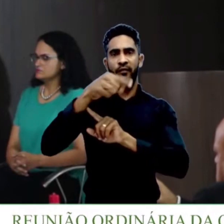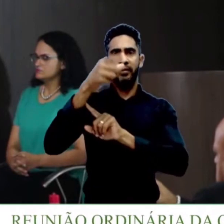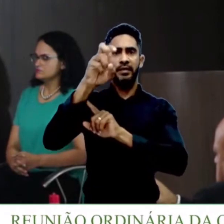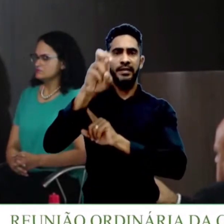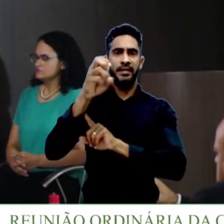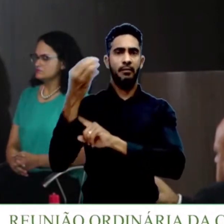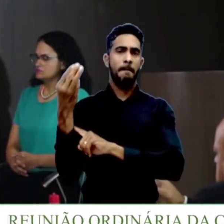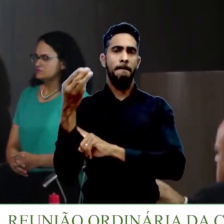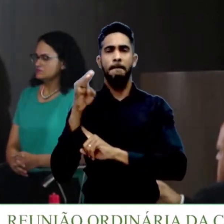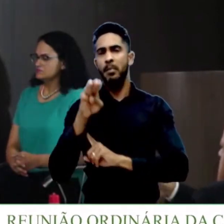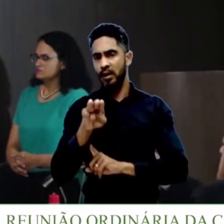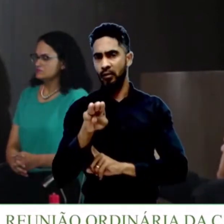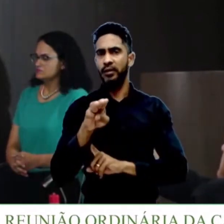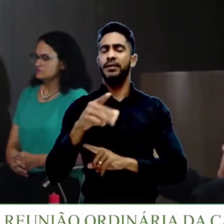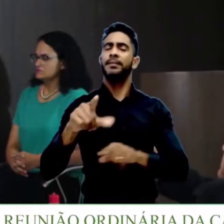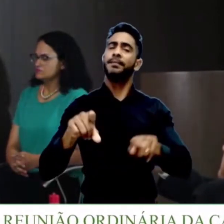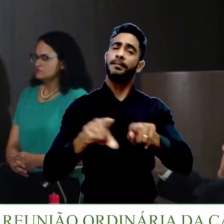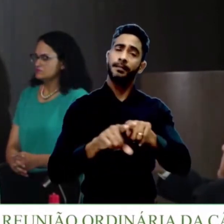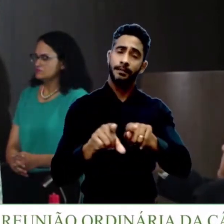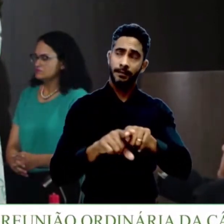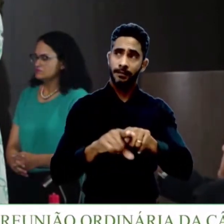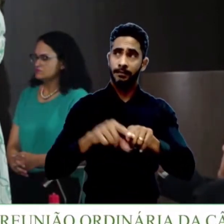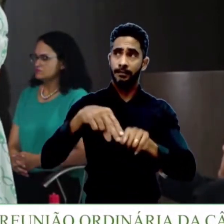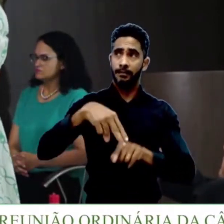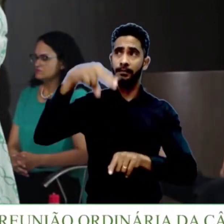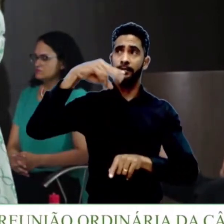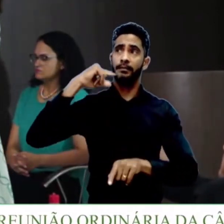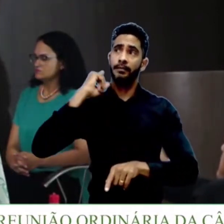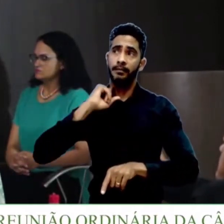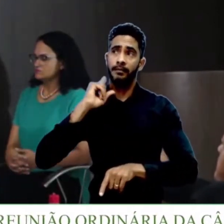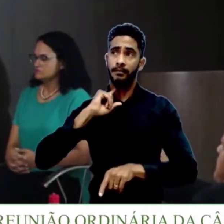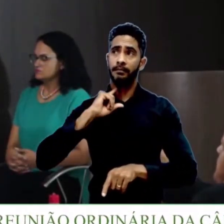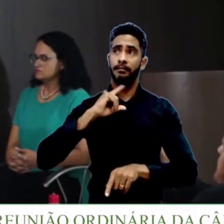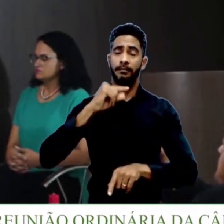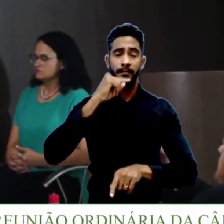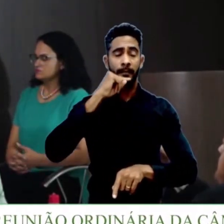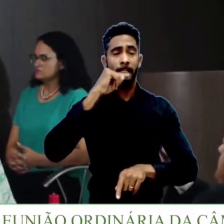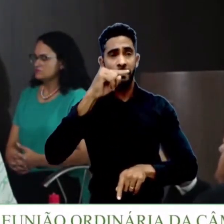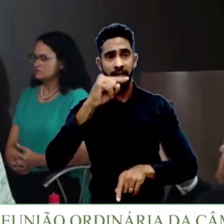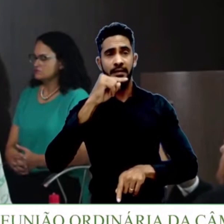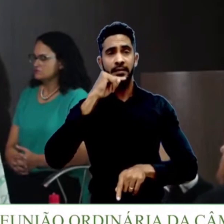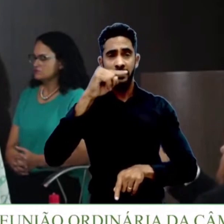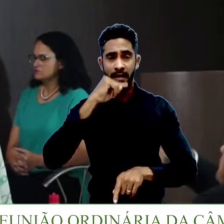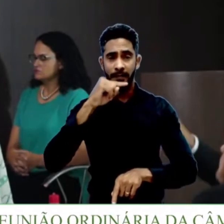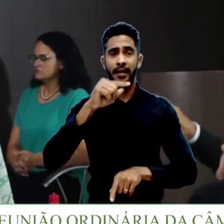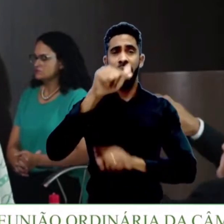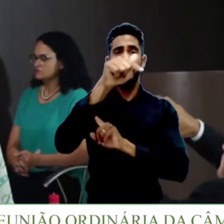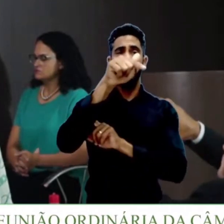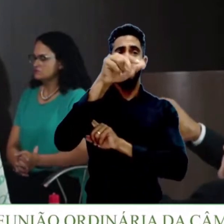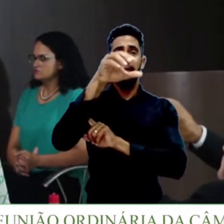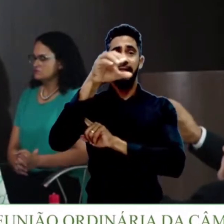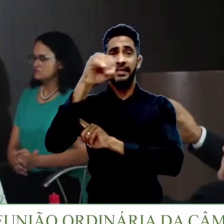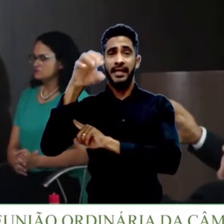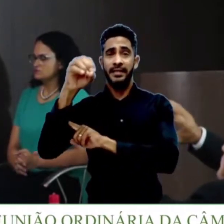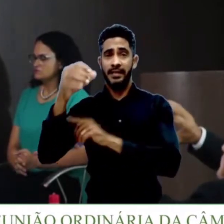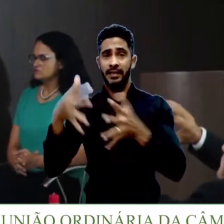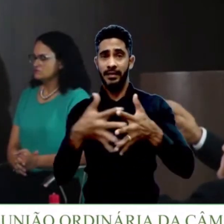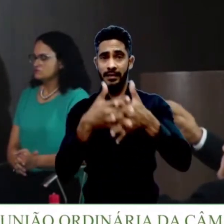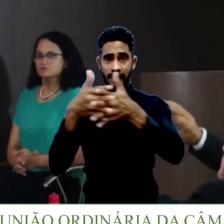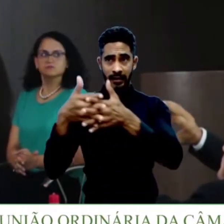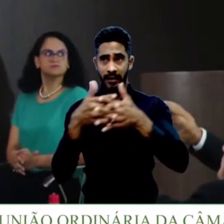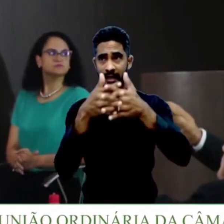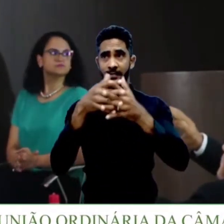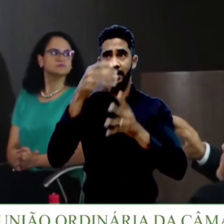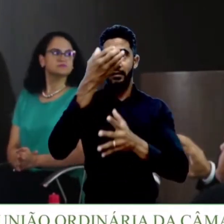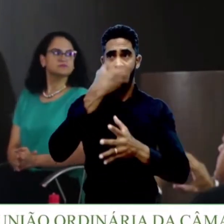bilhão, daqui do norte de Minas, saem semanalmente 700 caminhões de frutas,